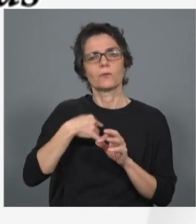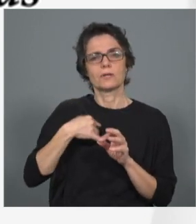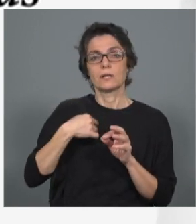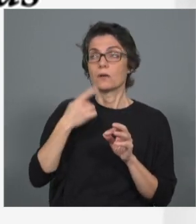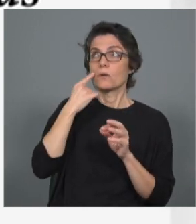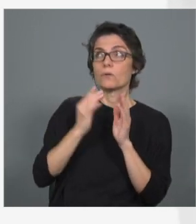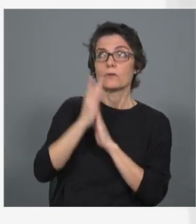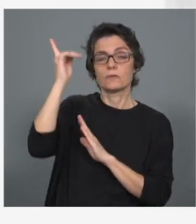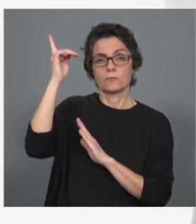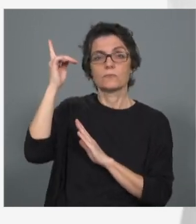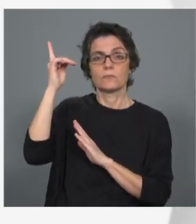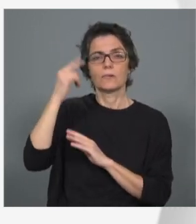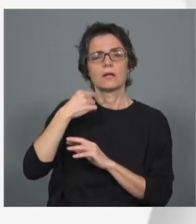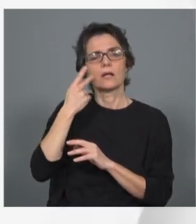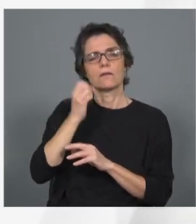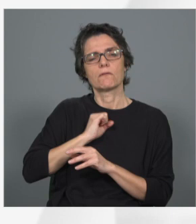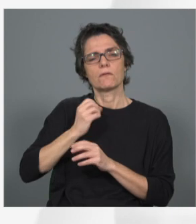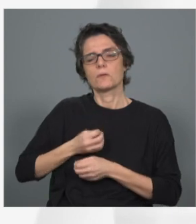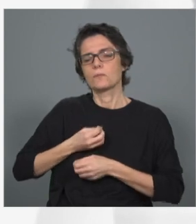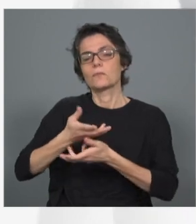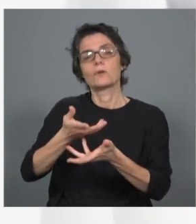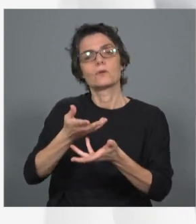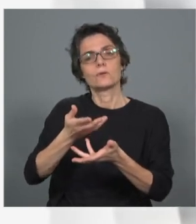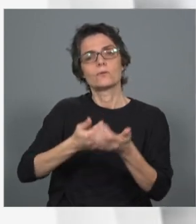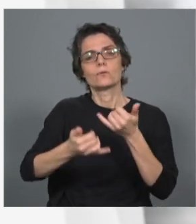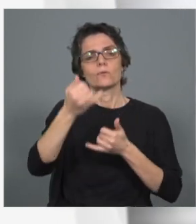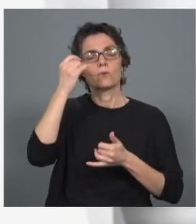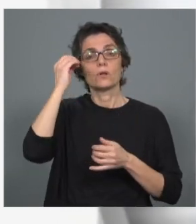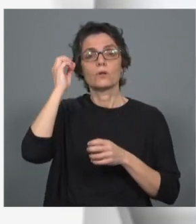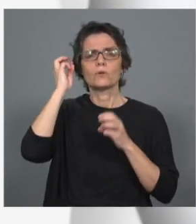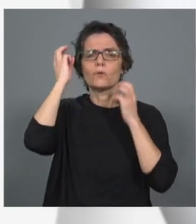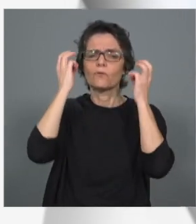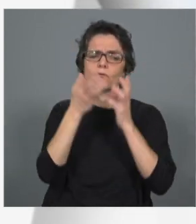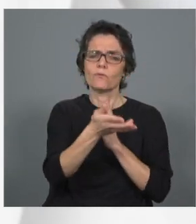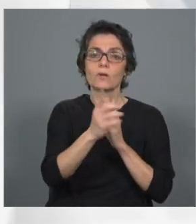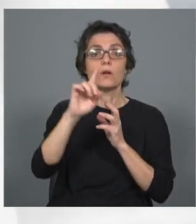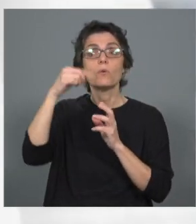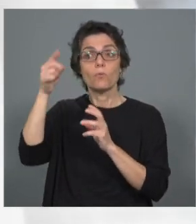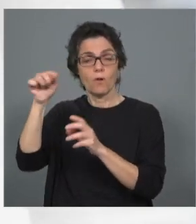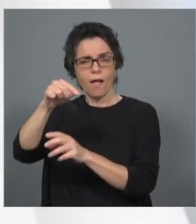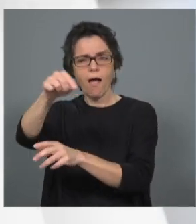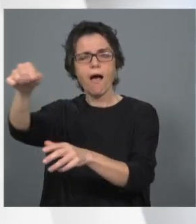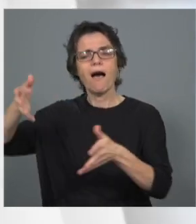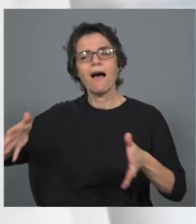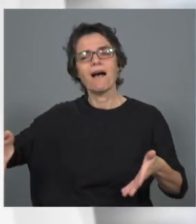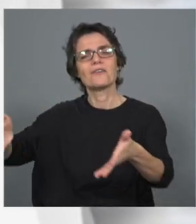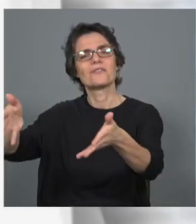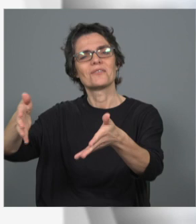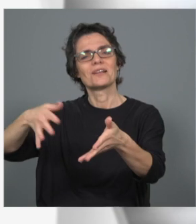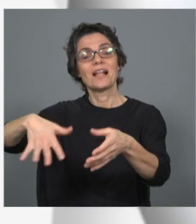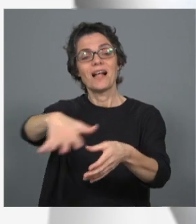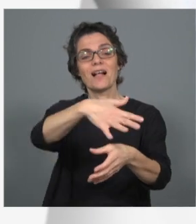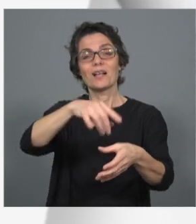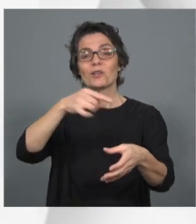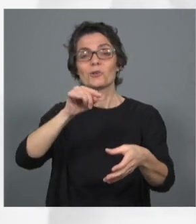Pai. Eu dou a vida pelas minhas ovelhas. Tenho ainda outras ovelhas que não são deste redil